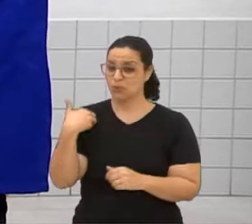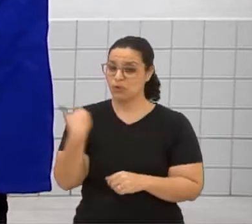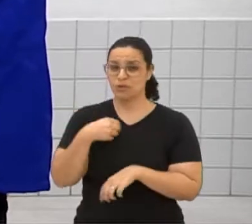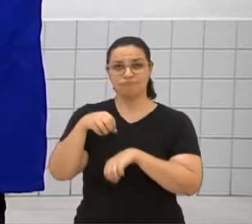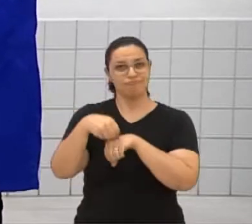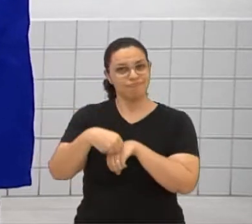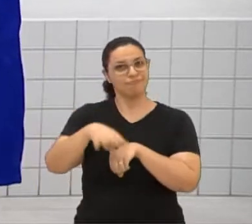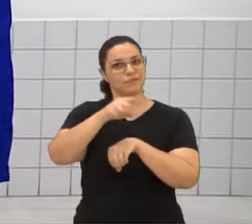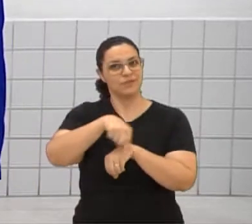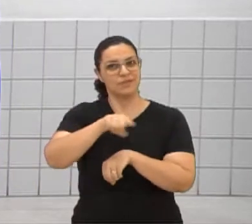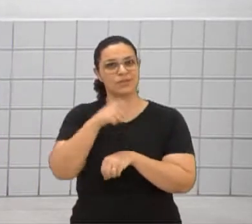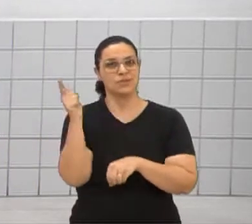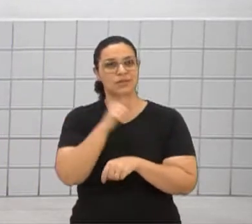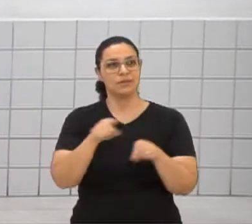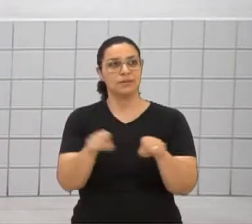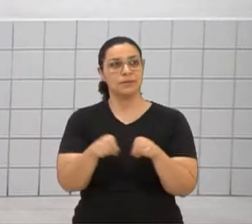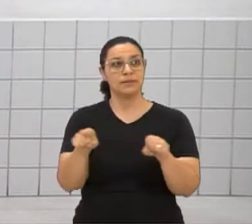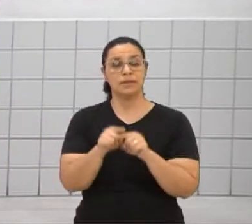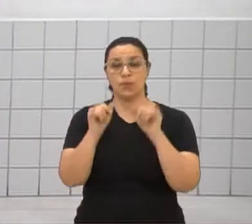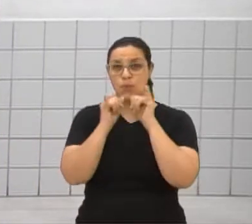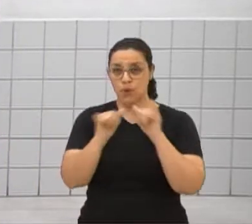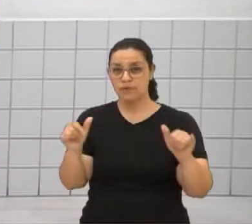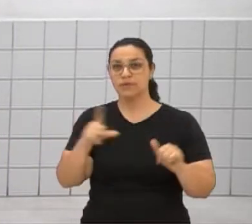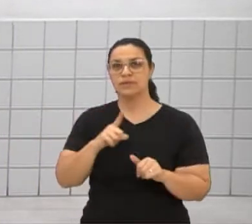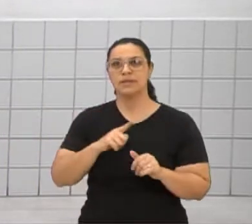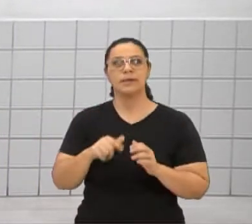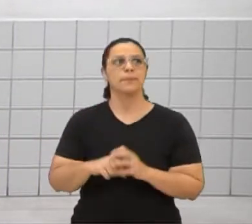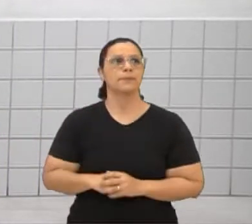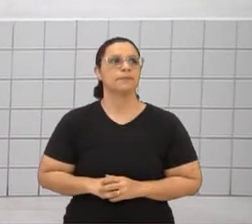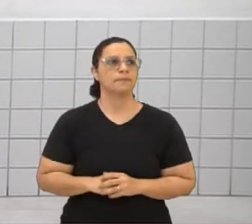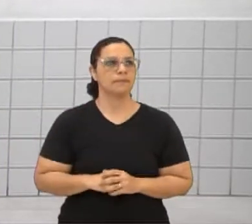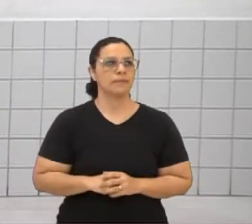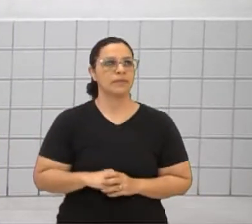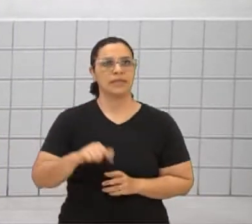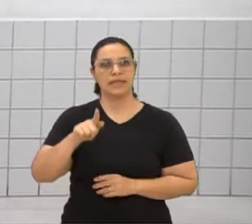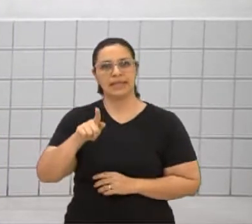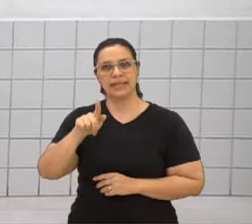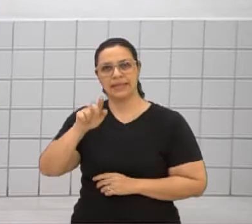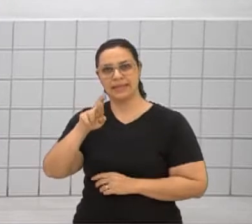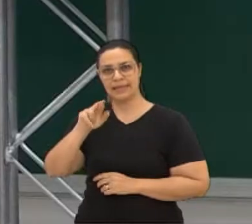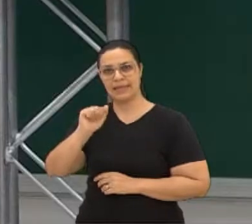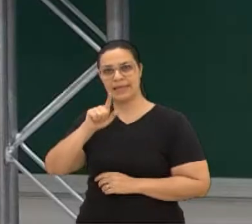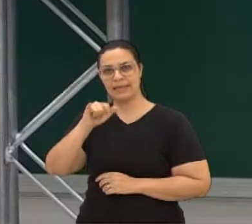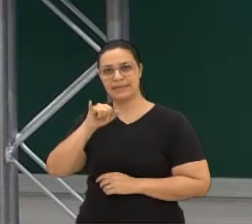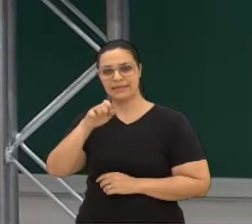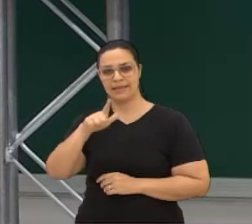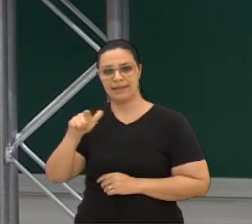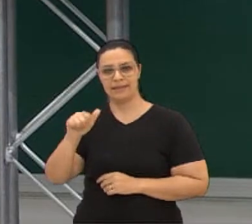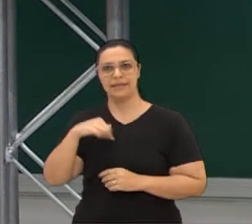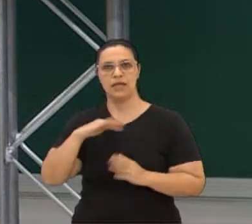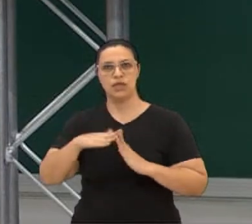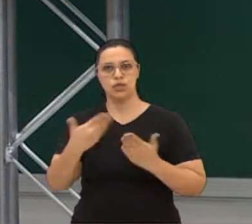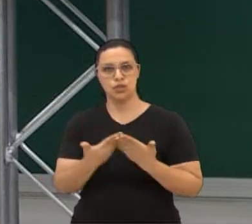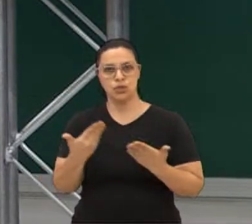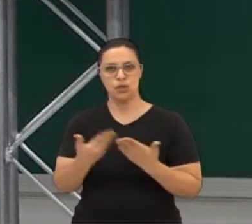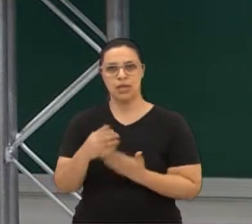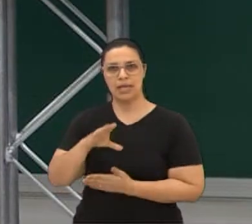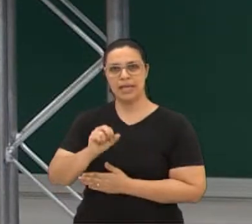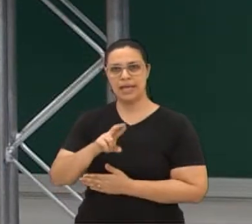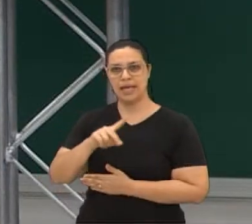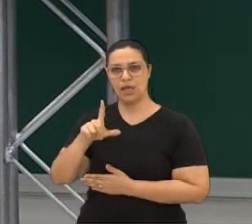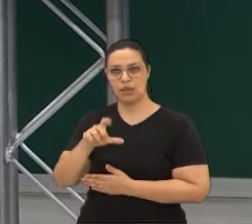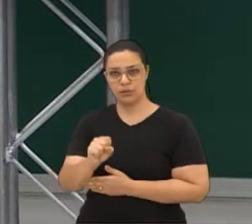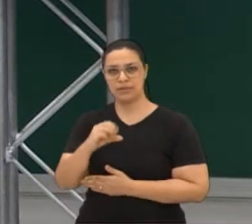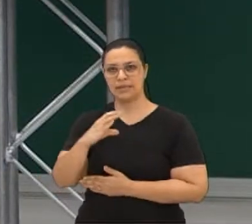e dá uma contribuição para vocês eu tenho um recadinho de ter Carlos é Graziele do Colégio Estadual Carlos